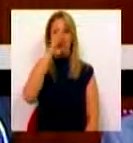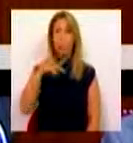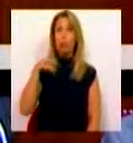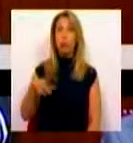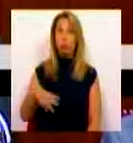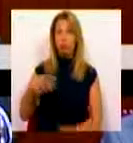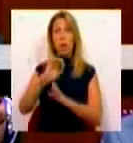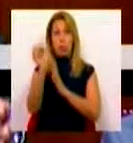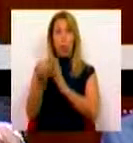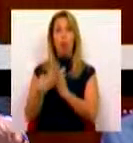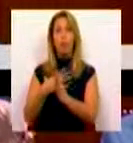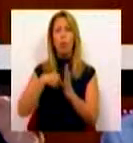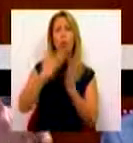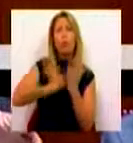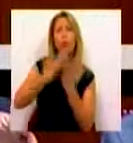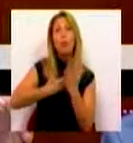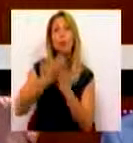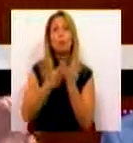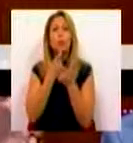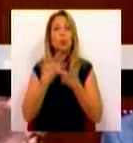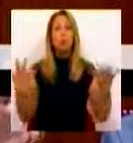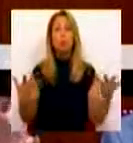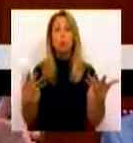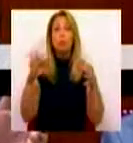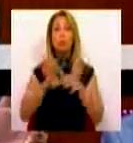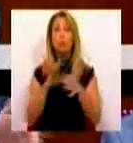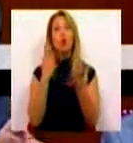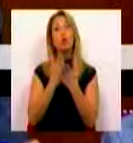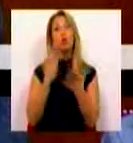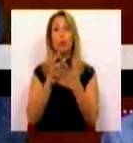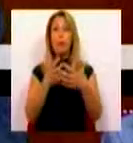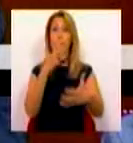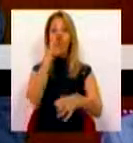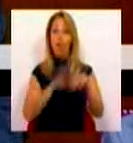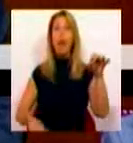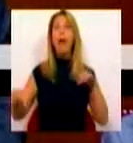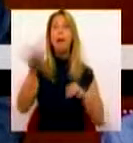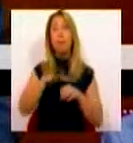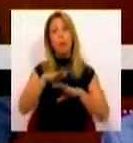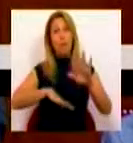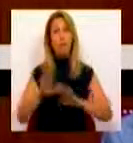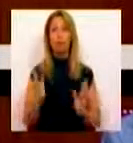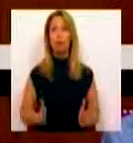enviou toda a documentação relativa ao estudo de impacto ambiental que foi realizado.